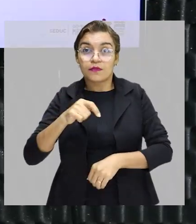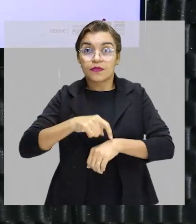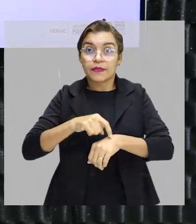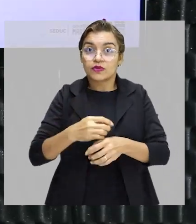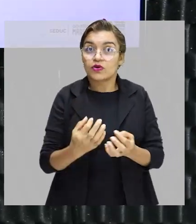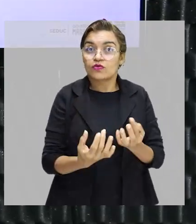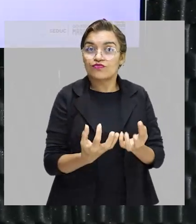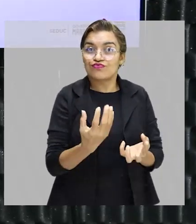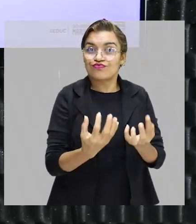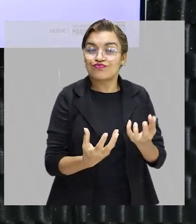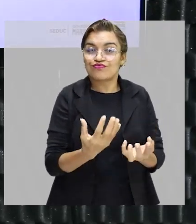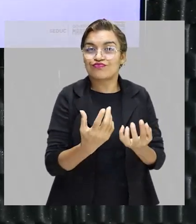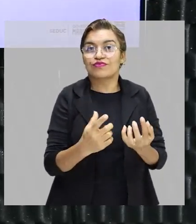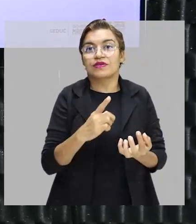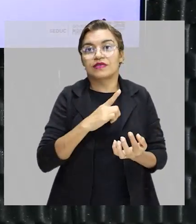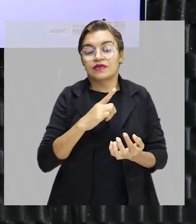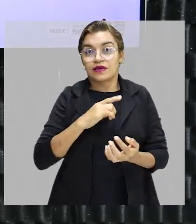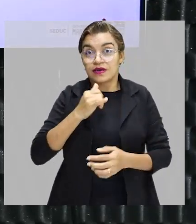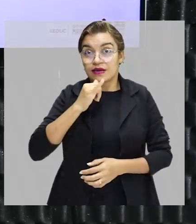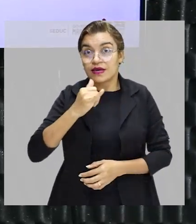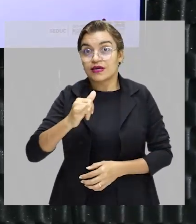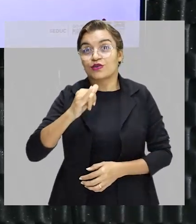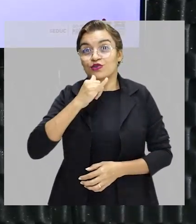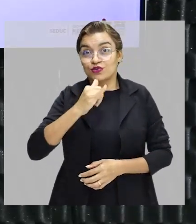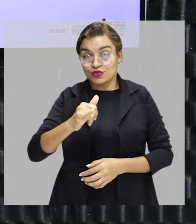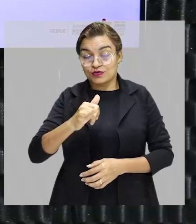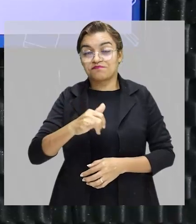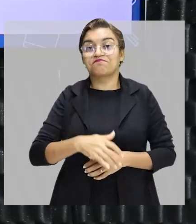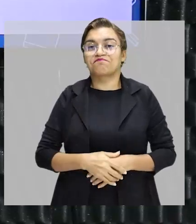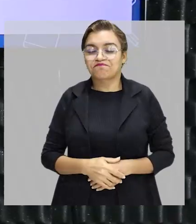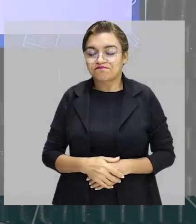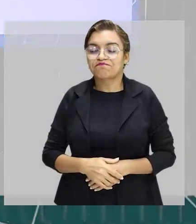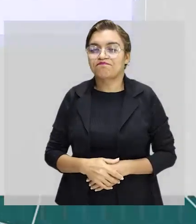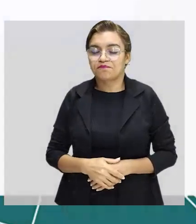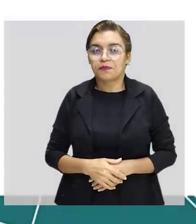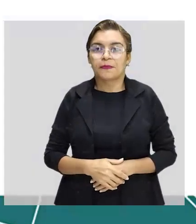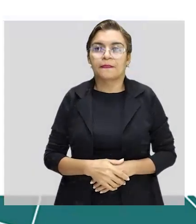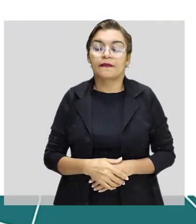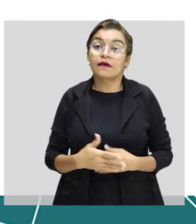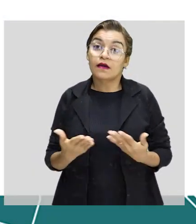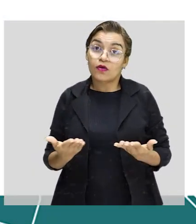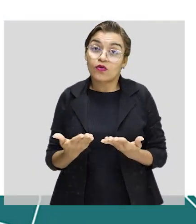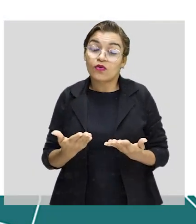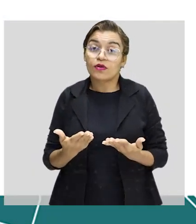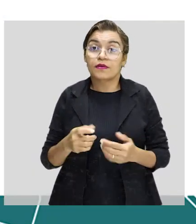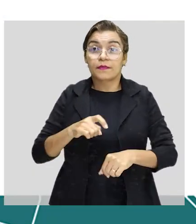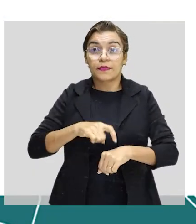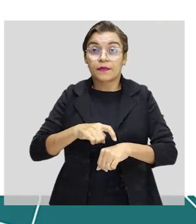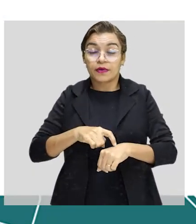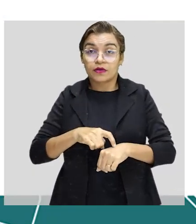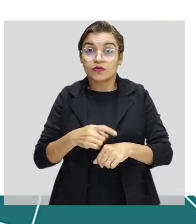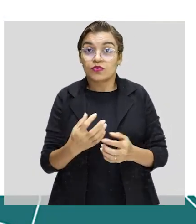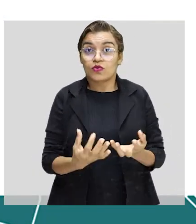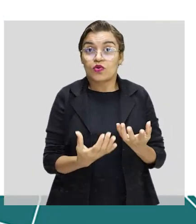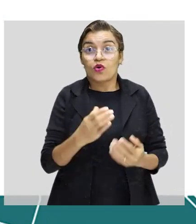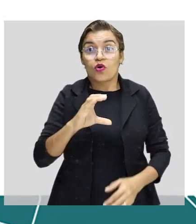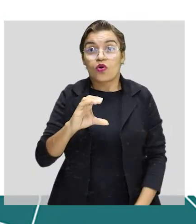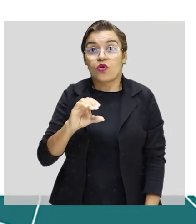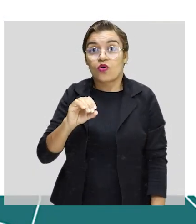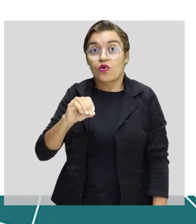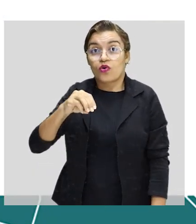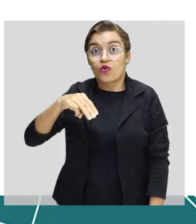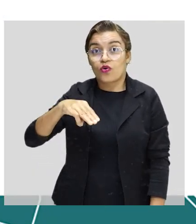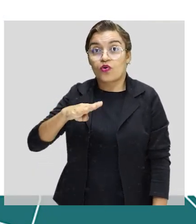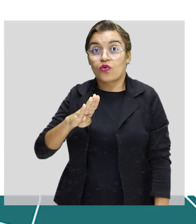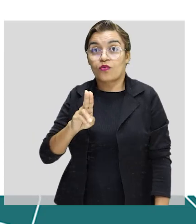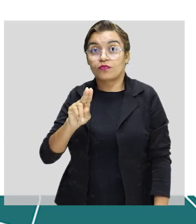para a obtenção de energia. Então a gente vai comentar, turminha, a combustão dos hidrocarbonetos.